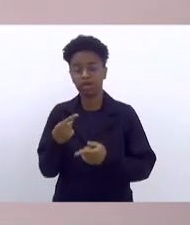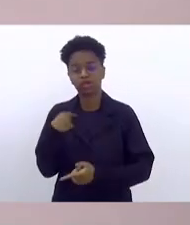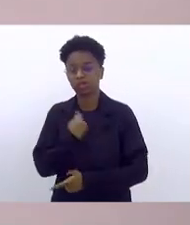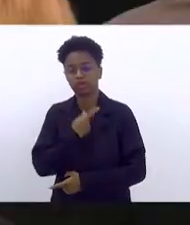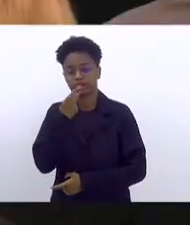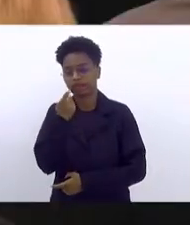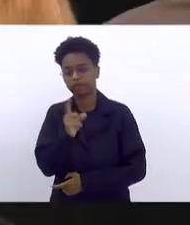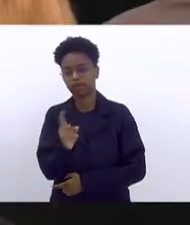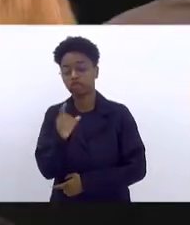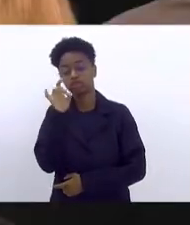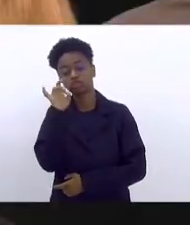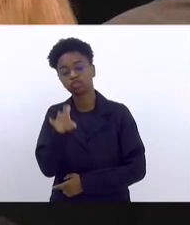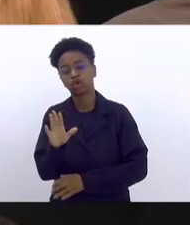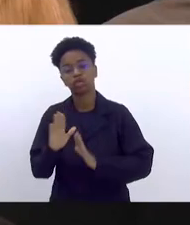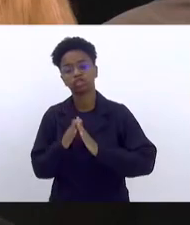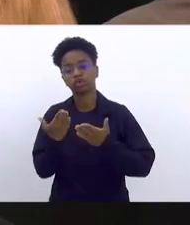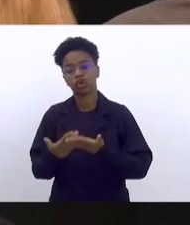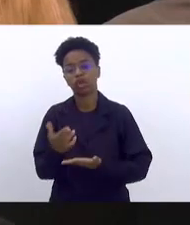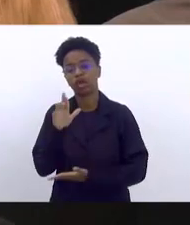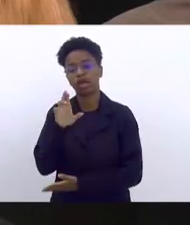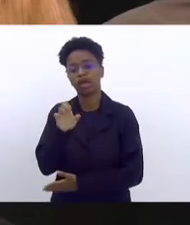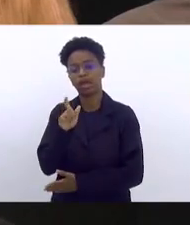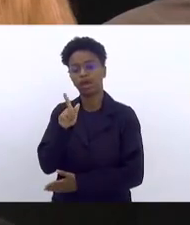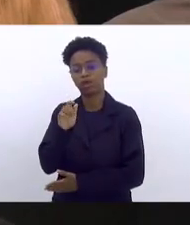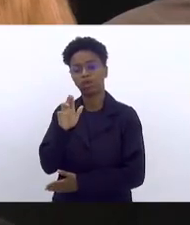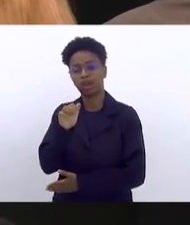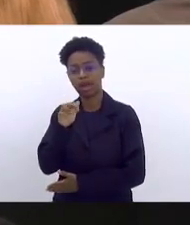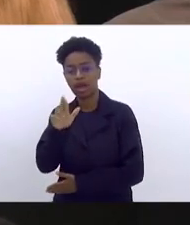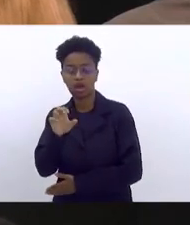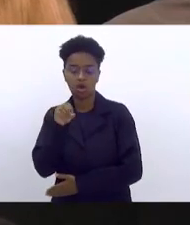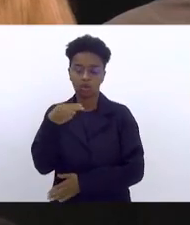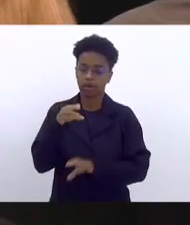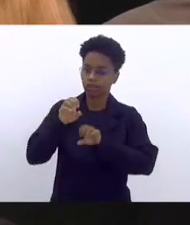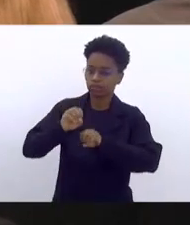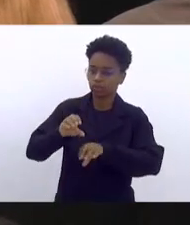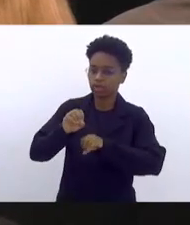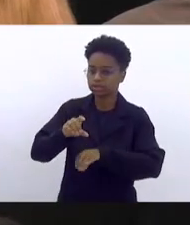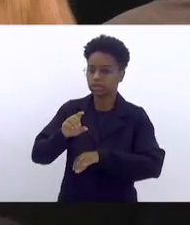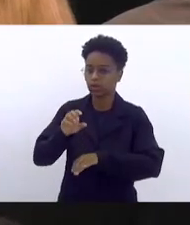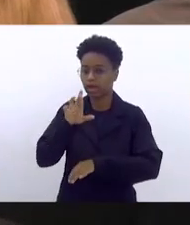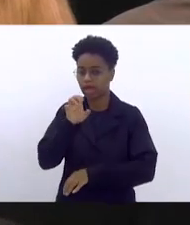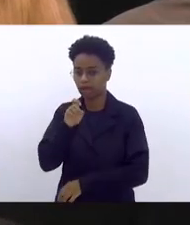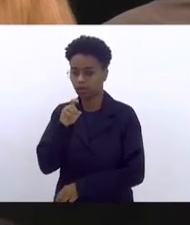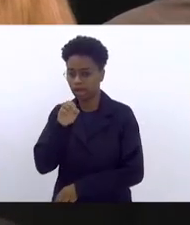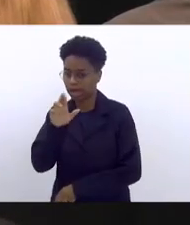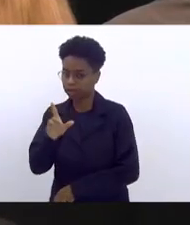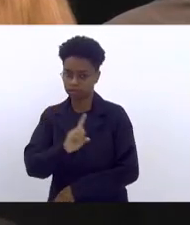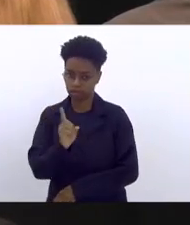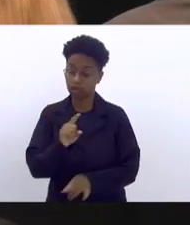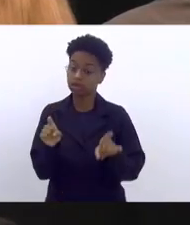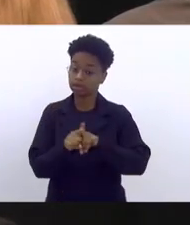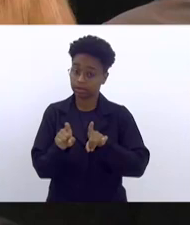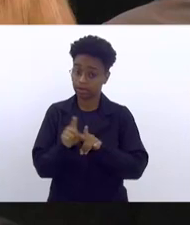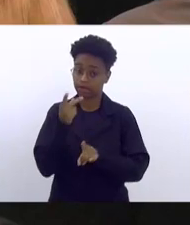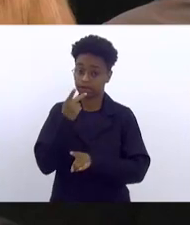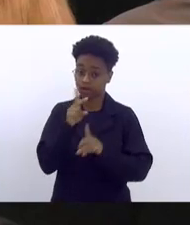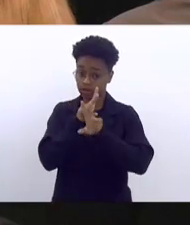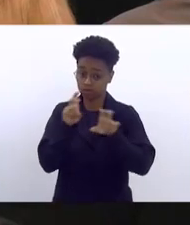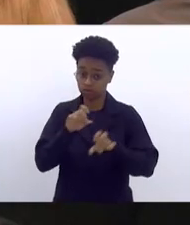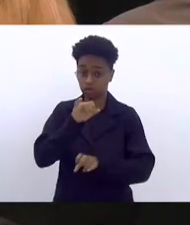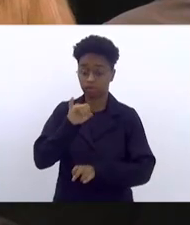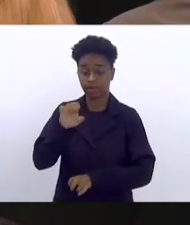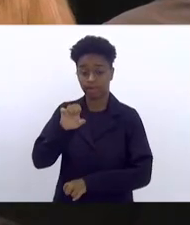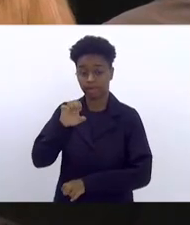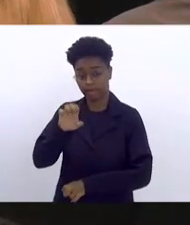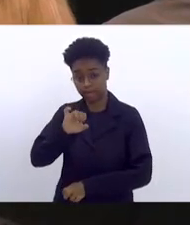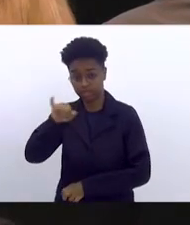falando apenas da escola regular ou da educação regular nós estamos também falando da modalidade educação de jovens e